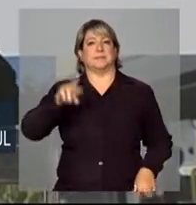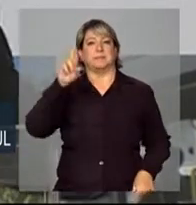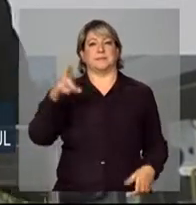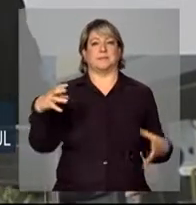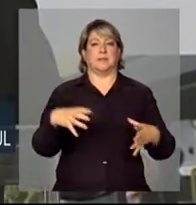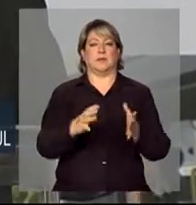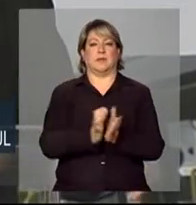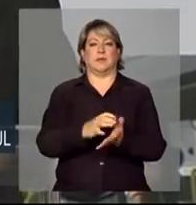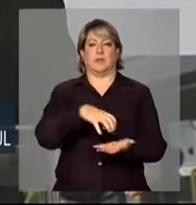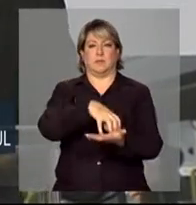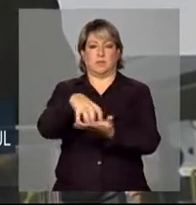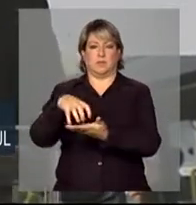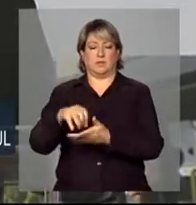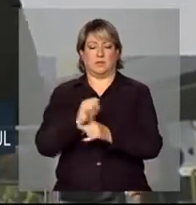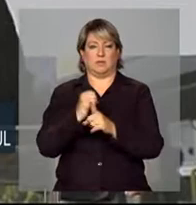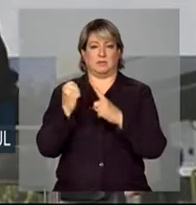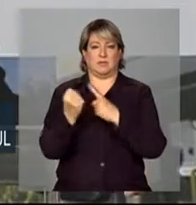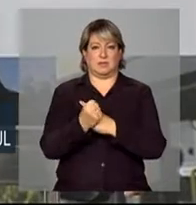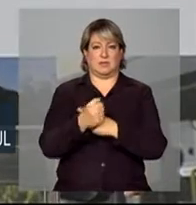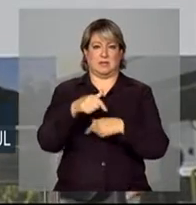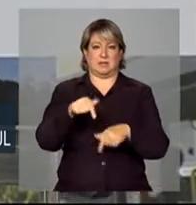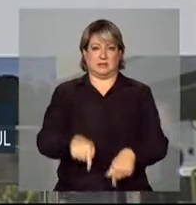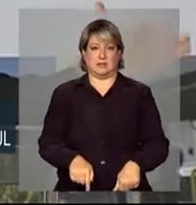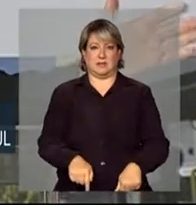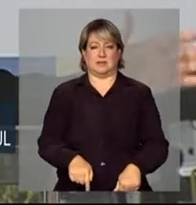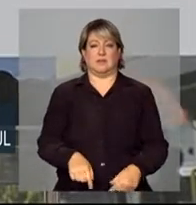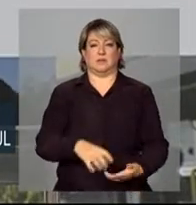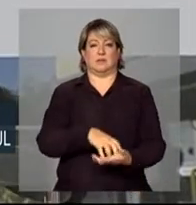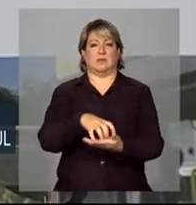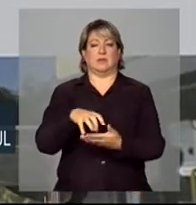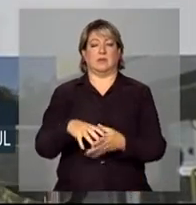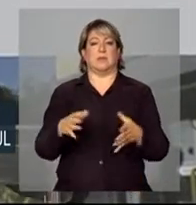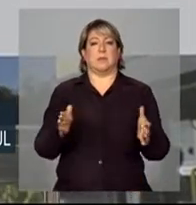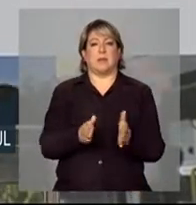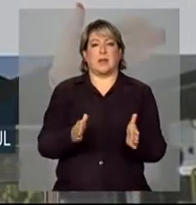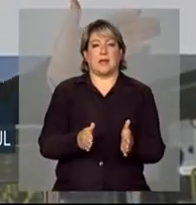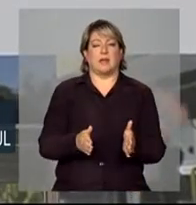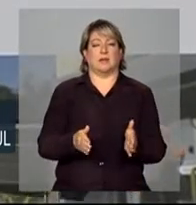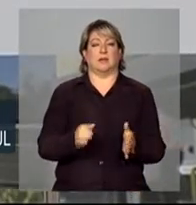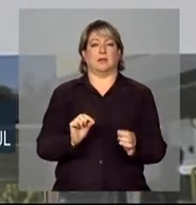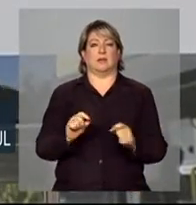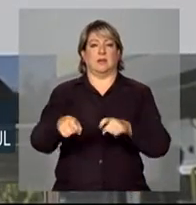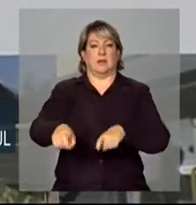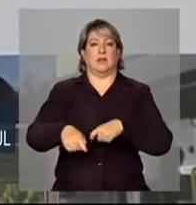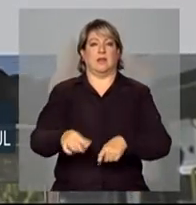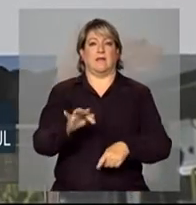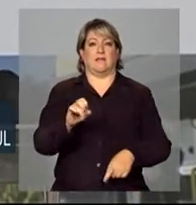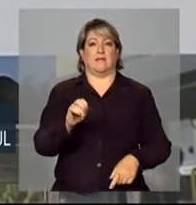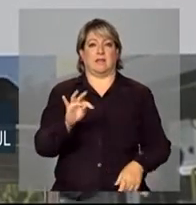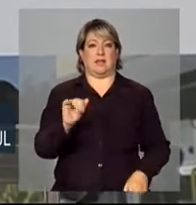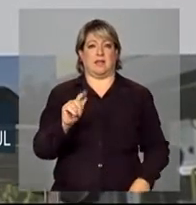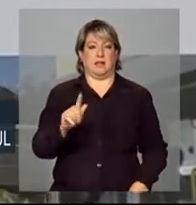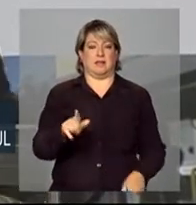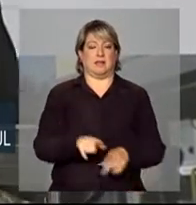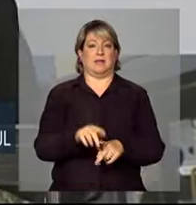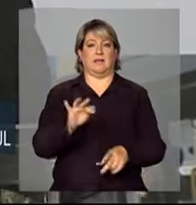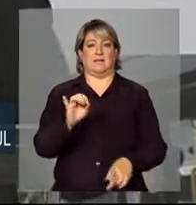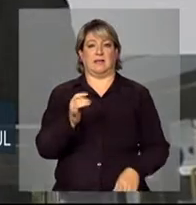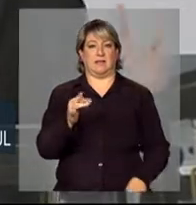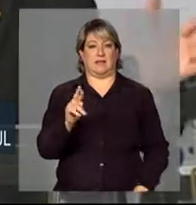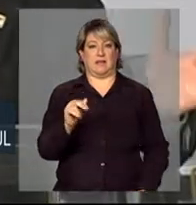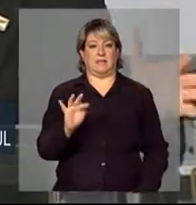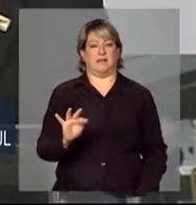movimentos sociais aqui presentes, do Movimento dos Pequenos Agricultores, da FETAG, da FETRAF,